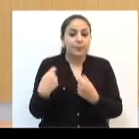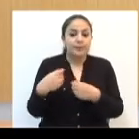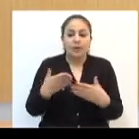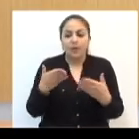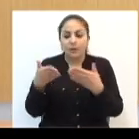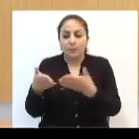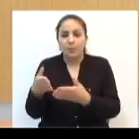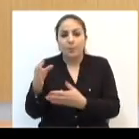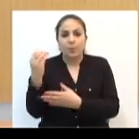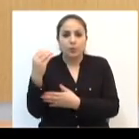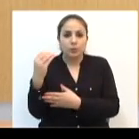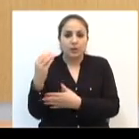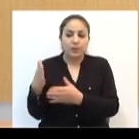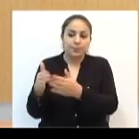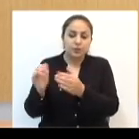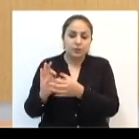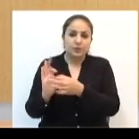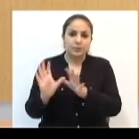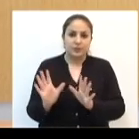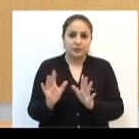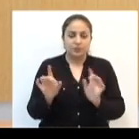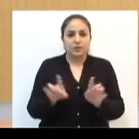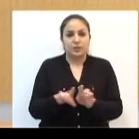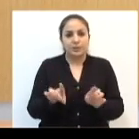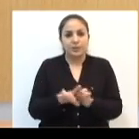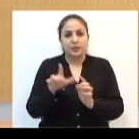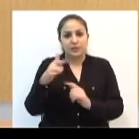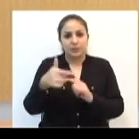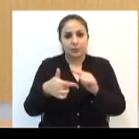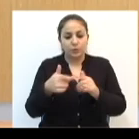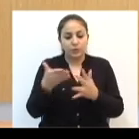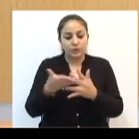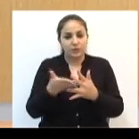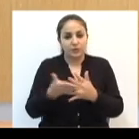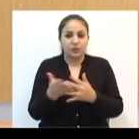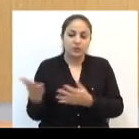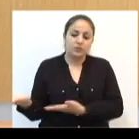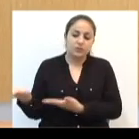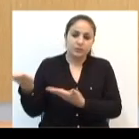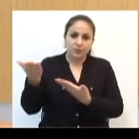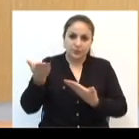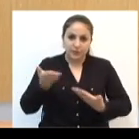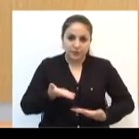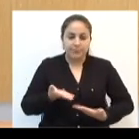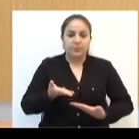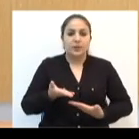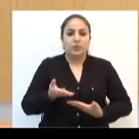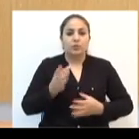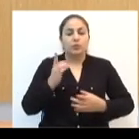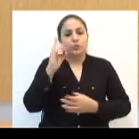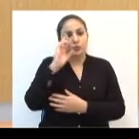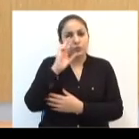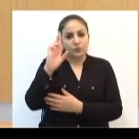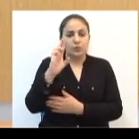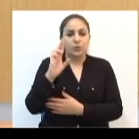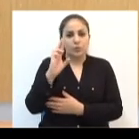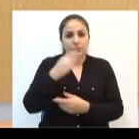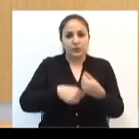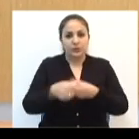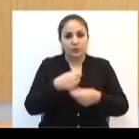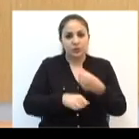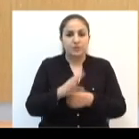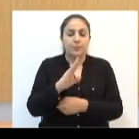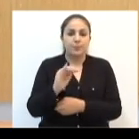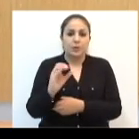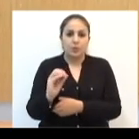liberação. E no segundo bloco do Jornal da Câmara, eu vou receber o diretor de negócios da Biotrigo para falar sobre os